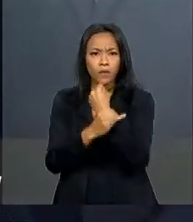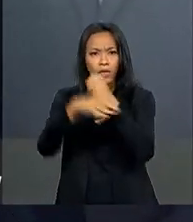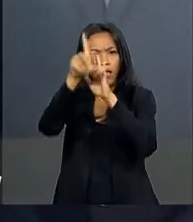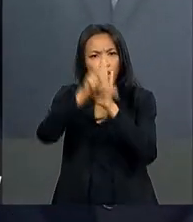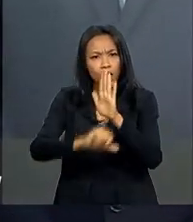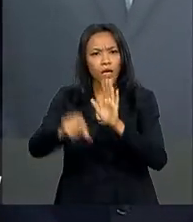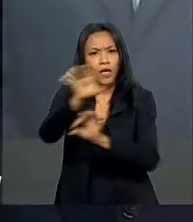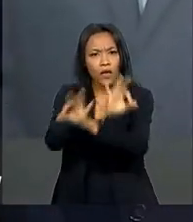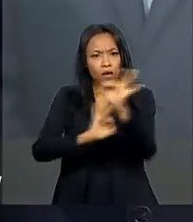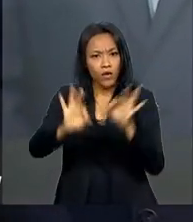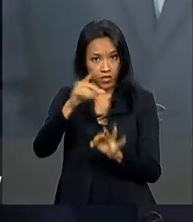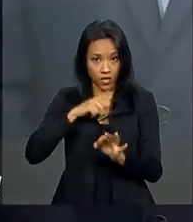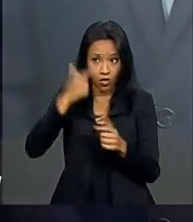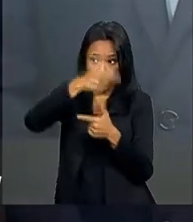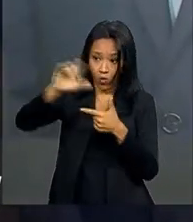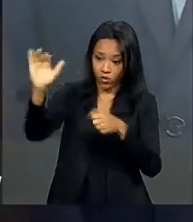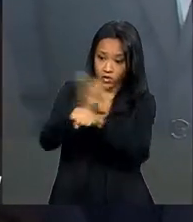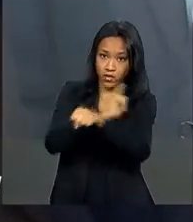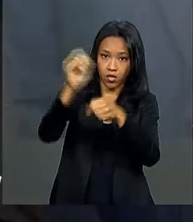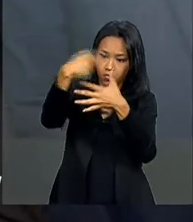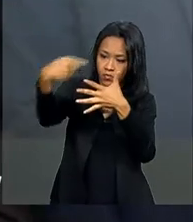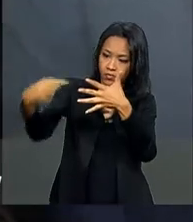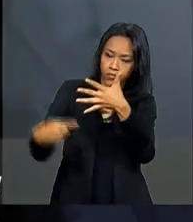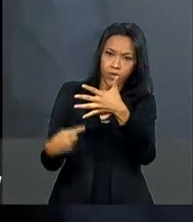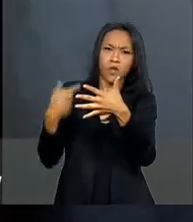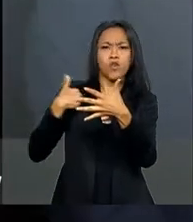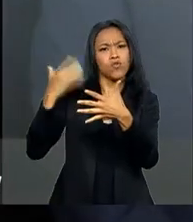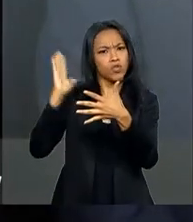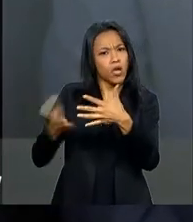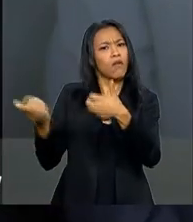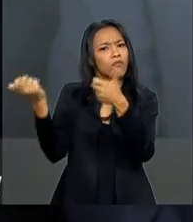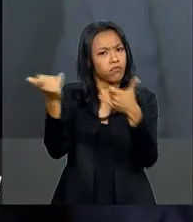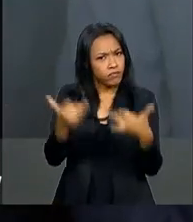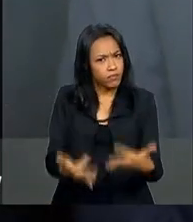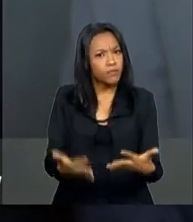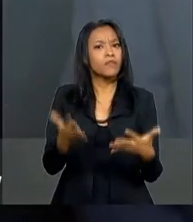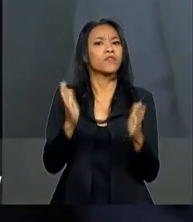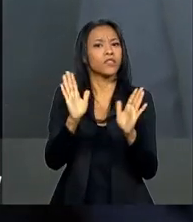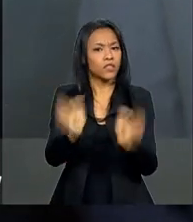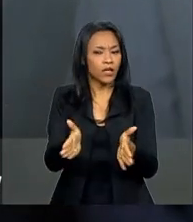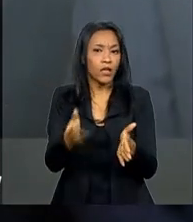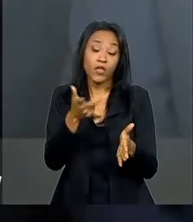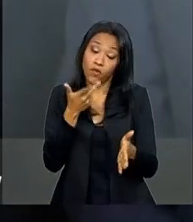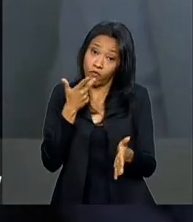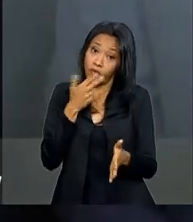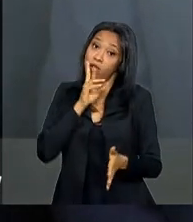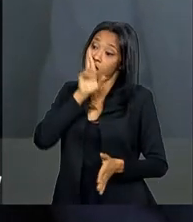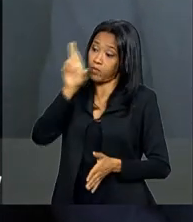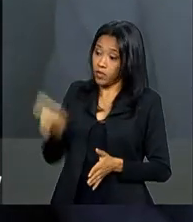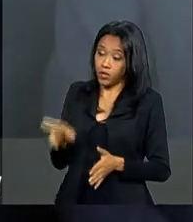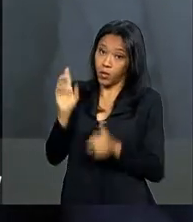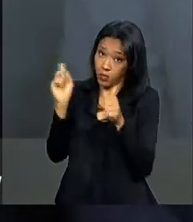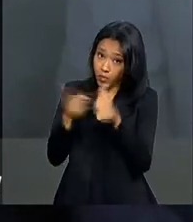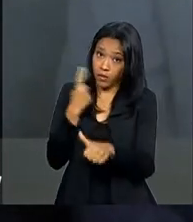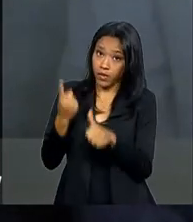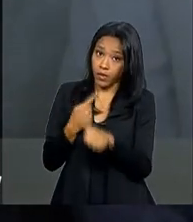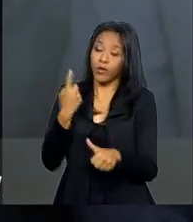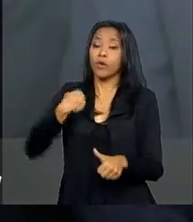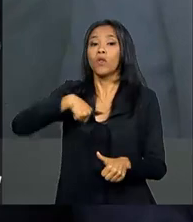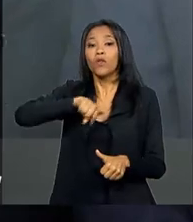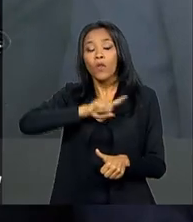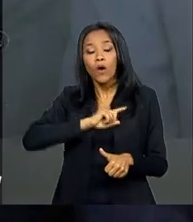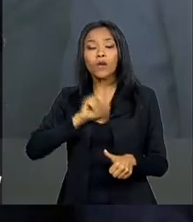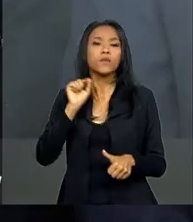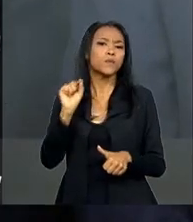haverá outras medidas? Eu disse, está explicitado na matéria, eu disse, olha, em primeiro lugar, nós decretamos isso